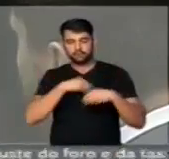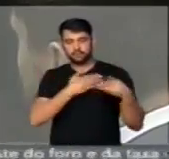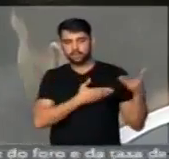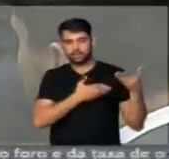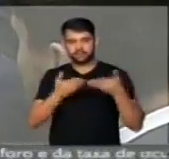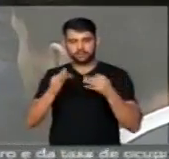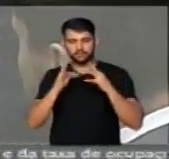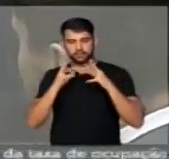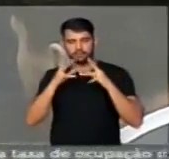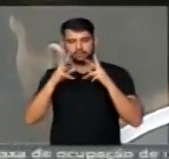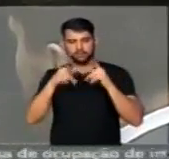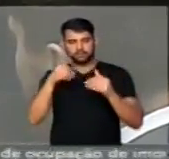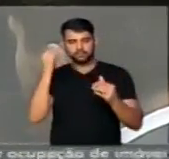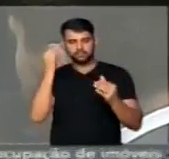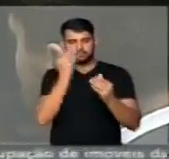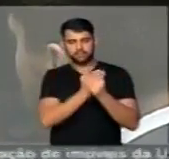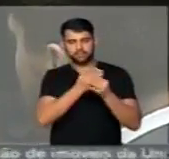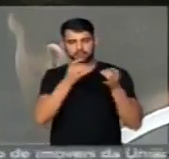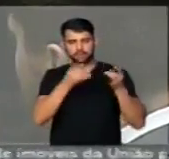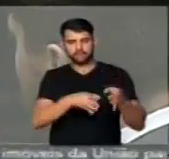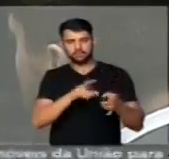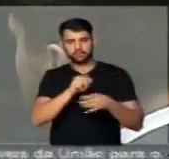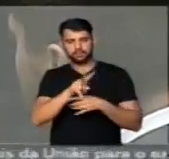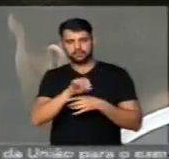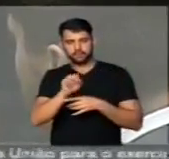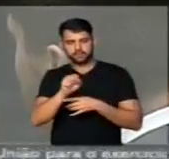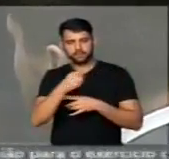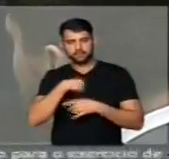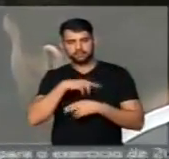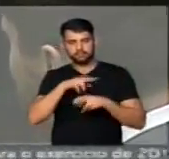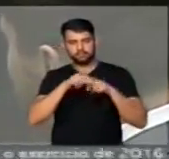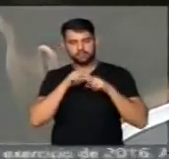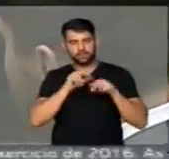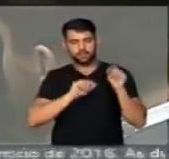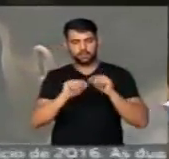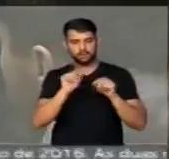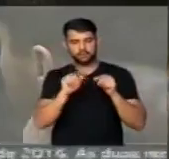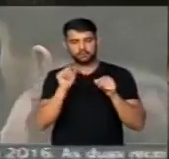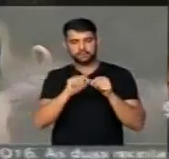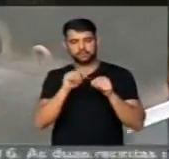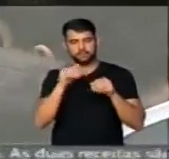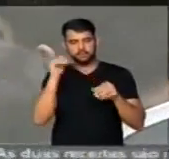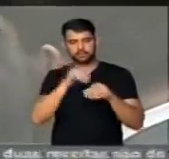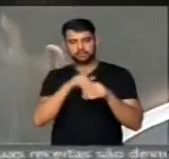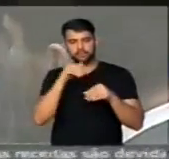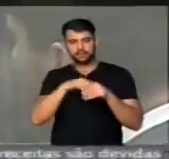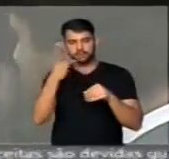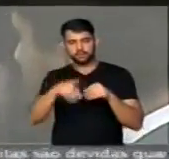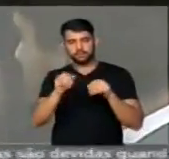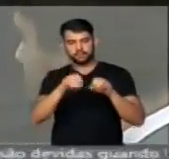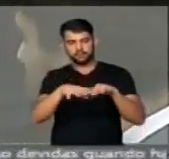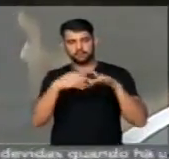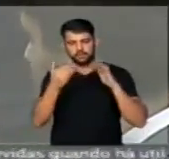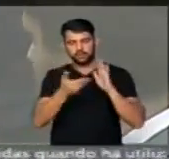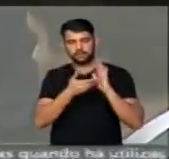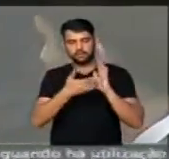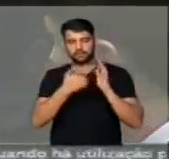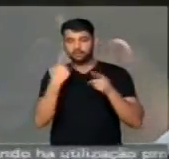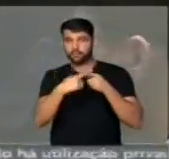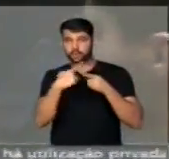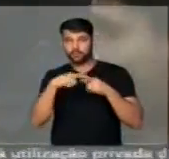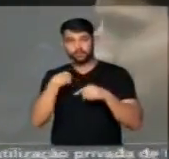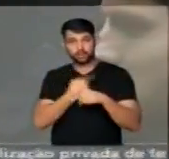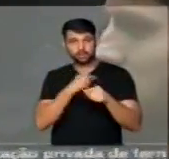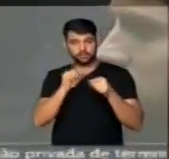trazer todos os processos negados pela Anvisa para que sejam votados aqui na casa, porque o que